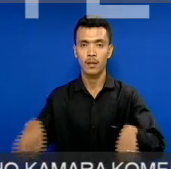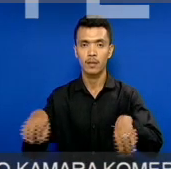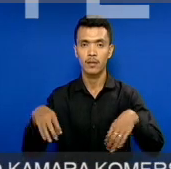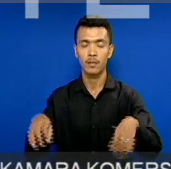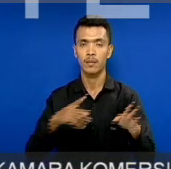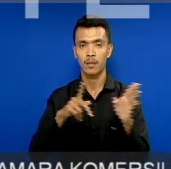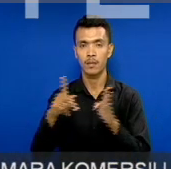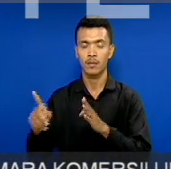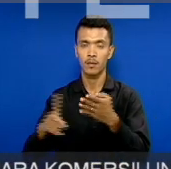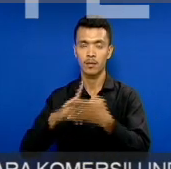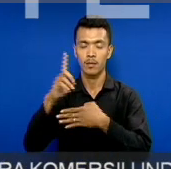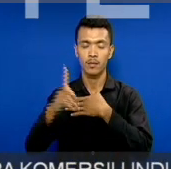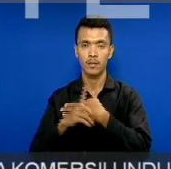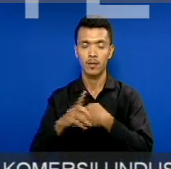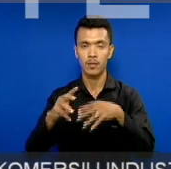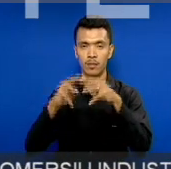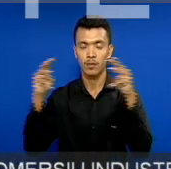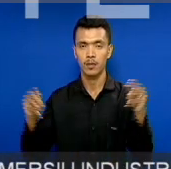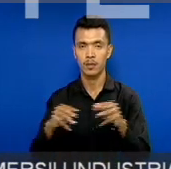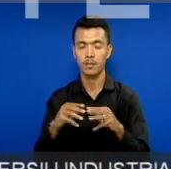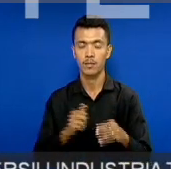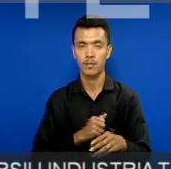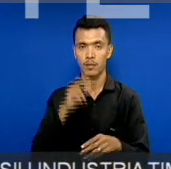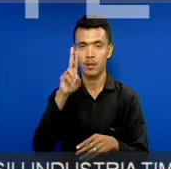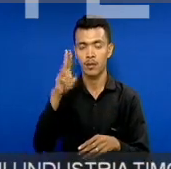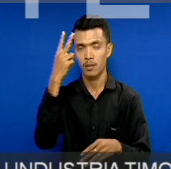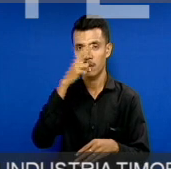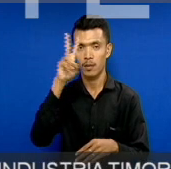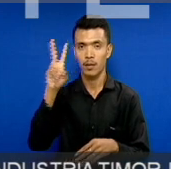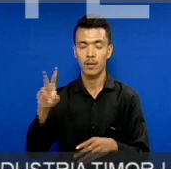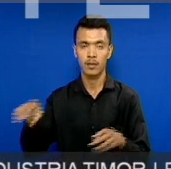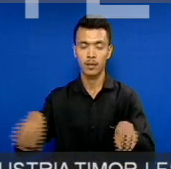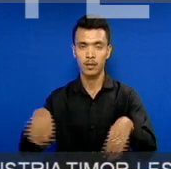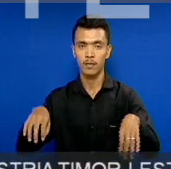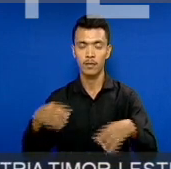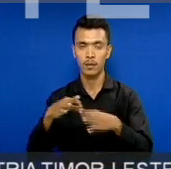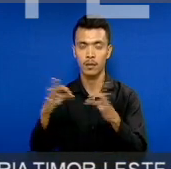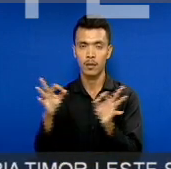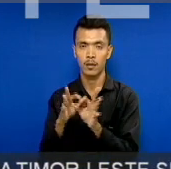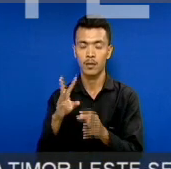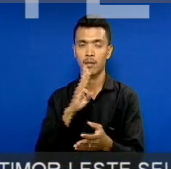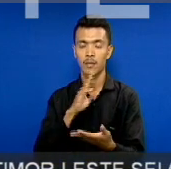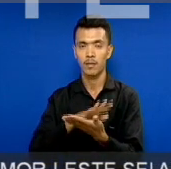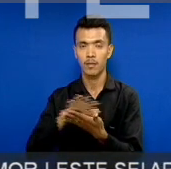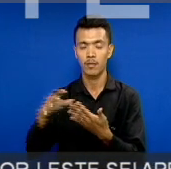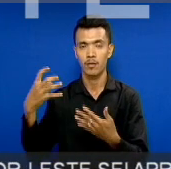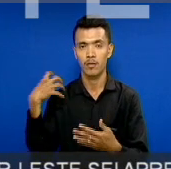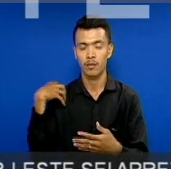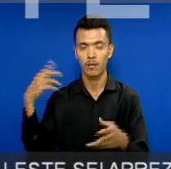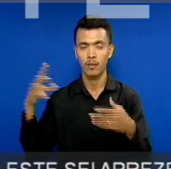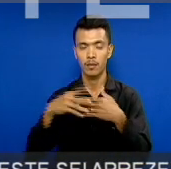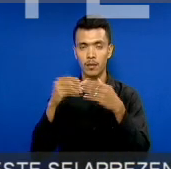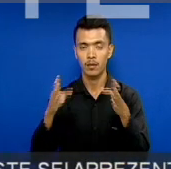Serviço Planeamento no Desenvolvimento Integrado Municipal AILEU identifica projeto canalização bemoche bem edifício